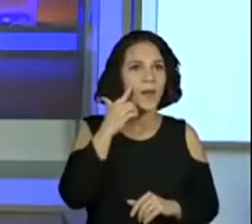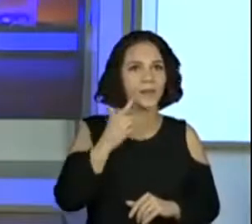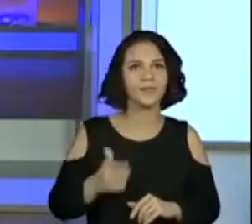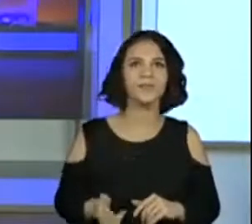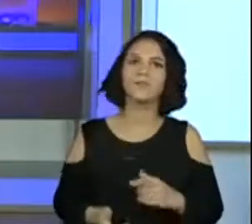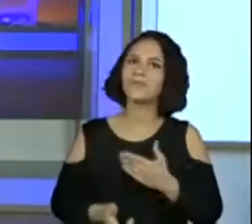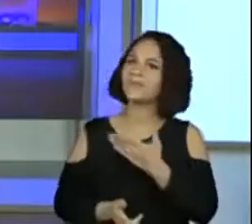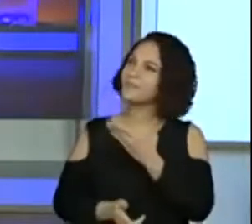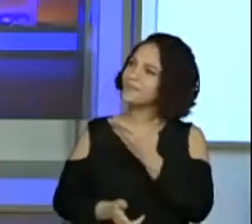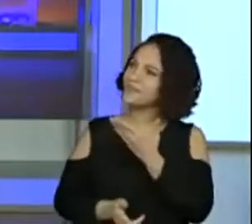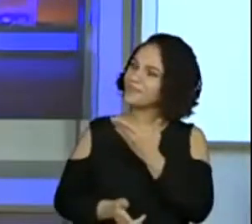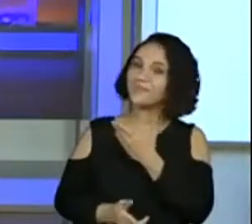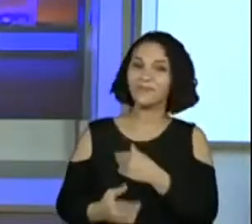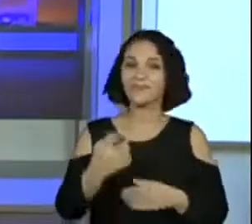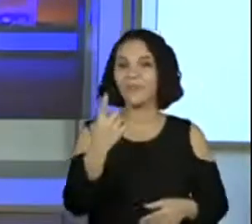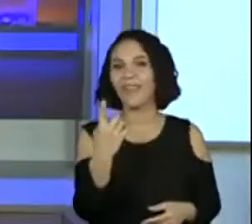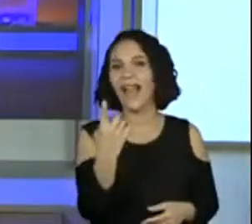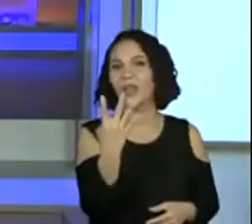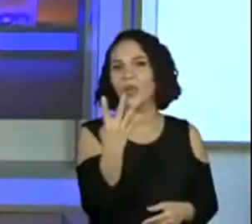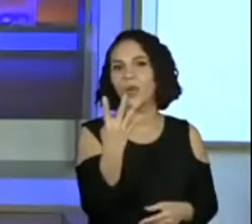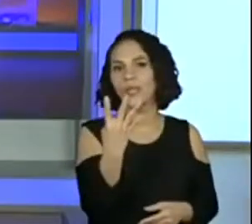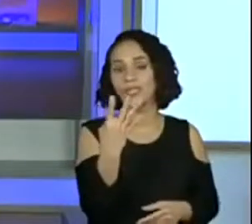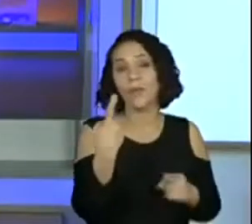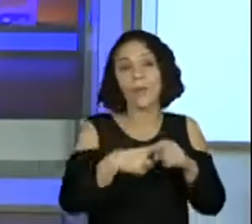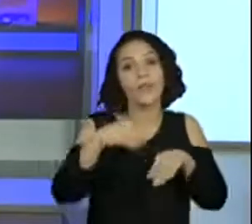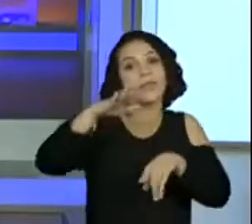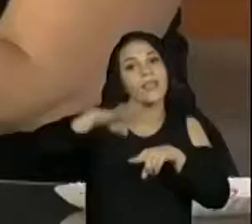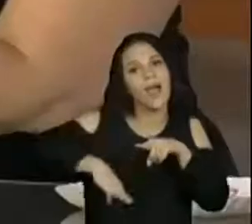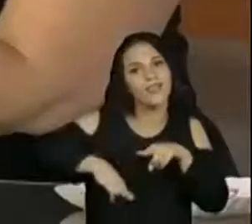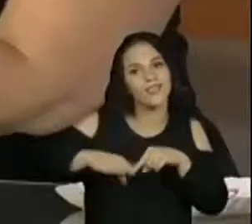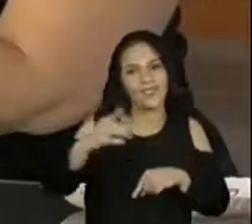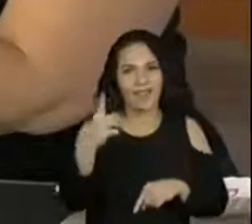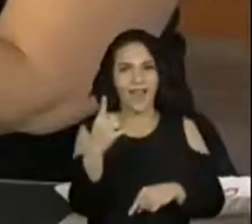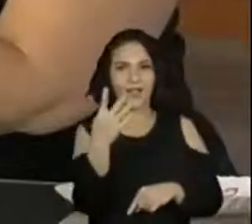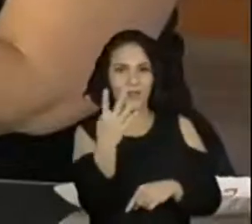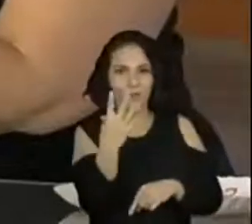é 2 horas da tarde.